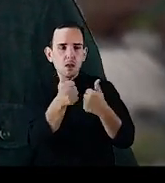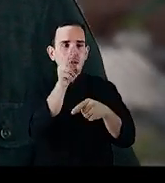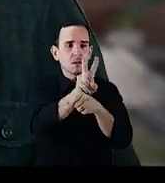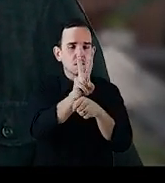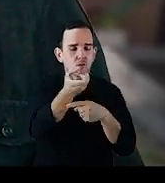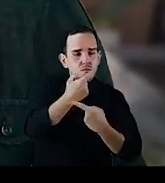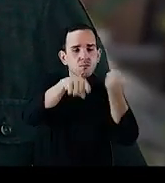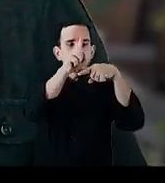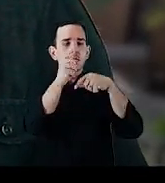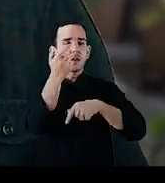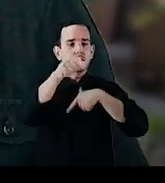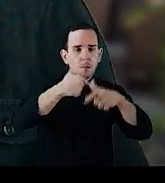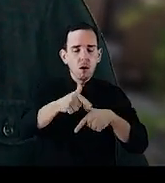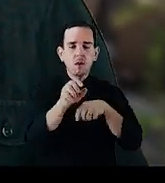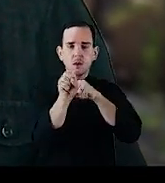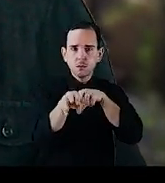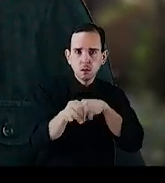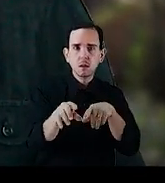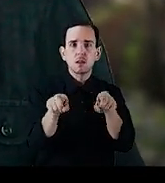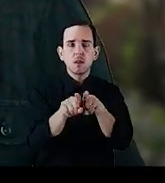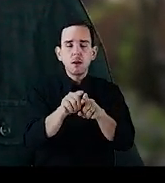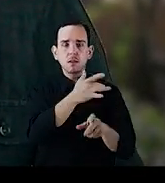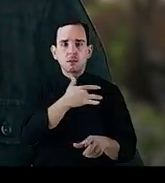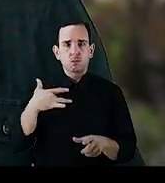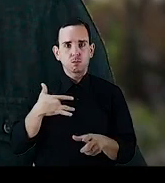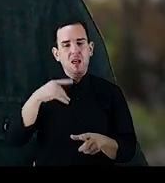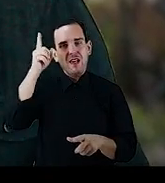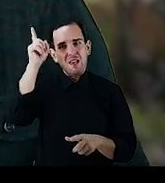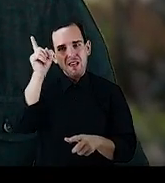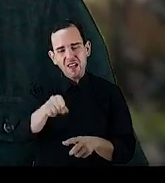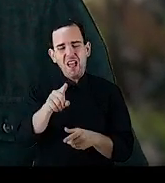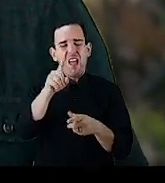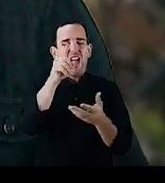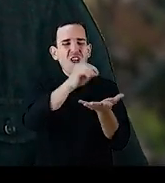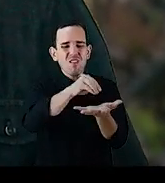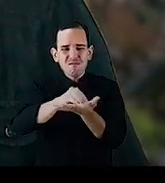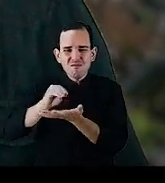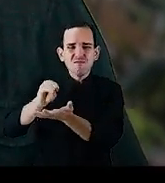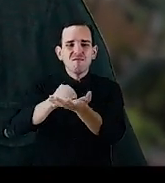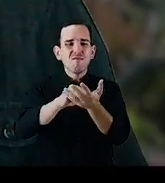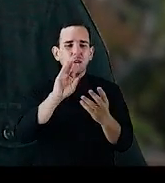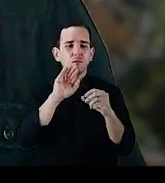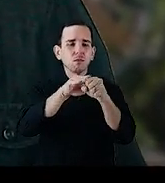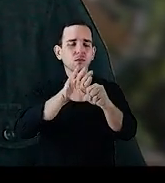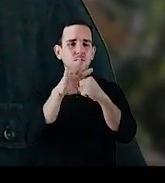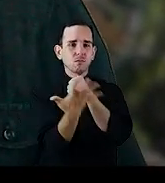bem, priorizando a retomada do emprego, a educação e a saúde, que foram as áreas